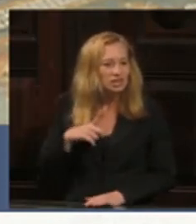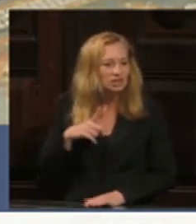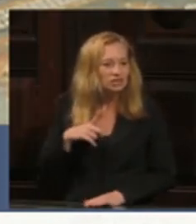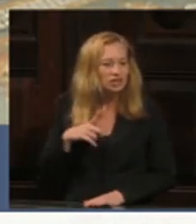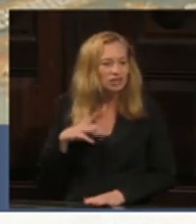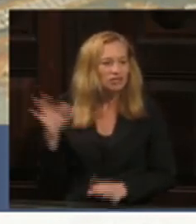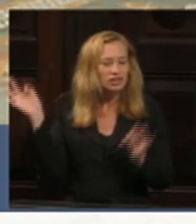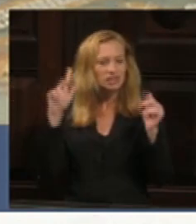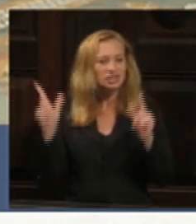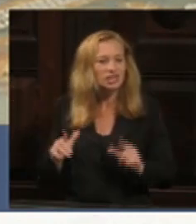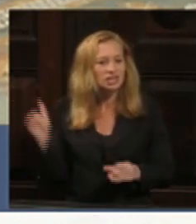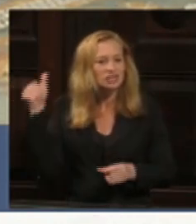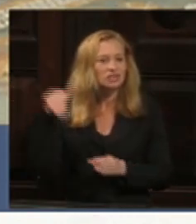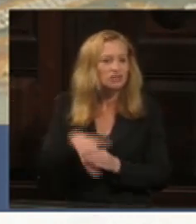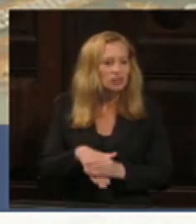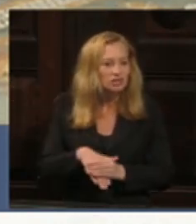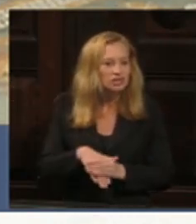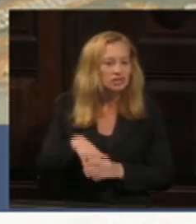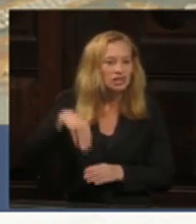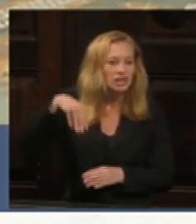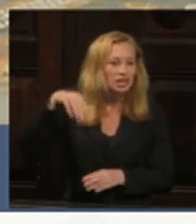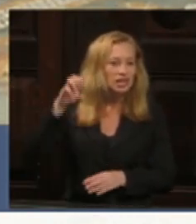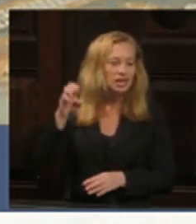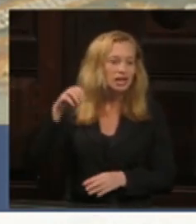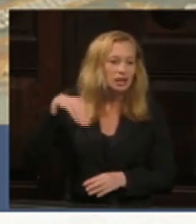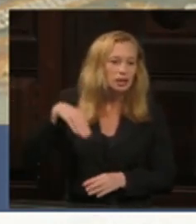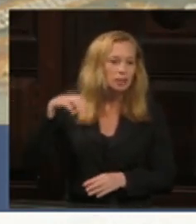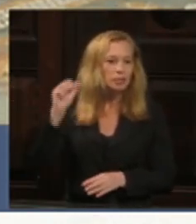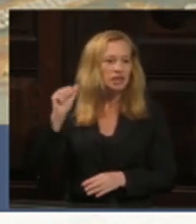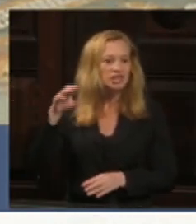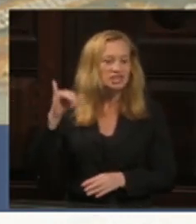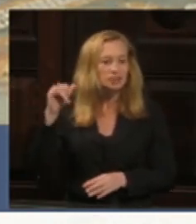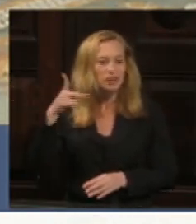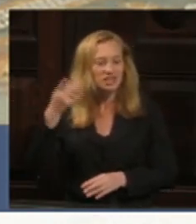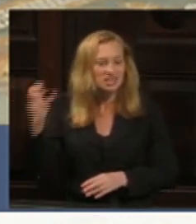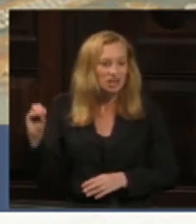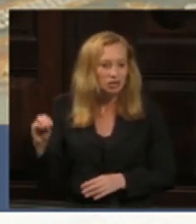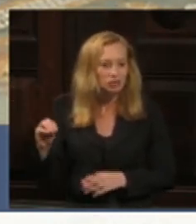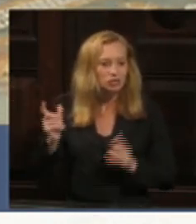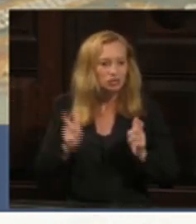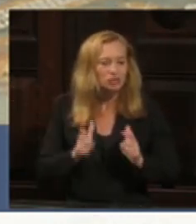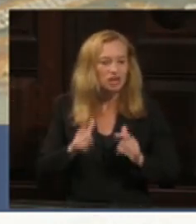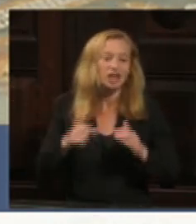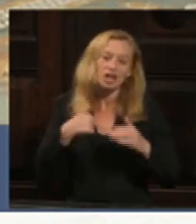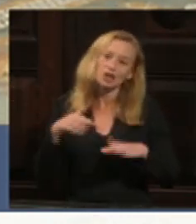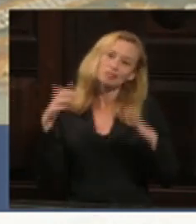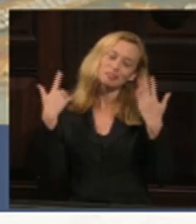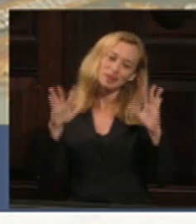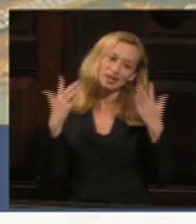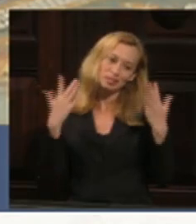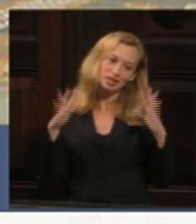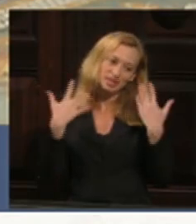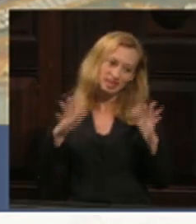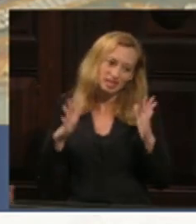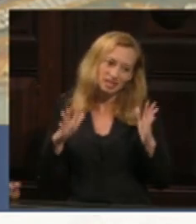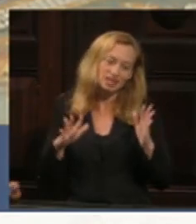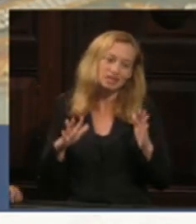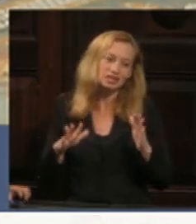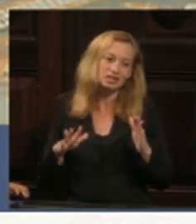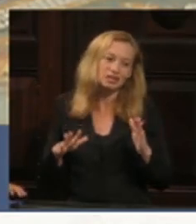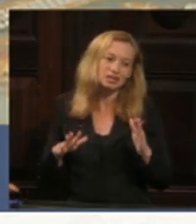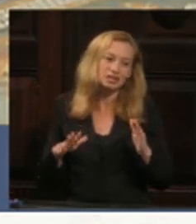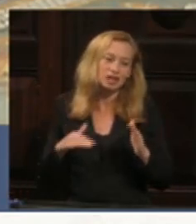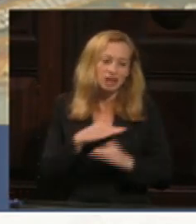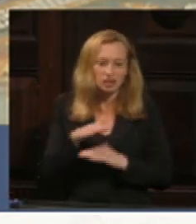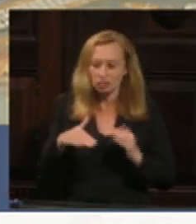votar na emancipação de Carapebus. Então, parabenizo aí o povo de Carapebus,